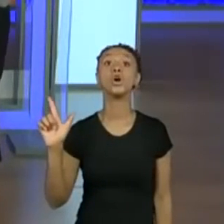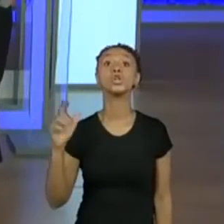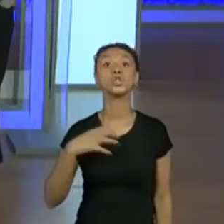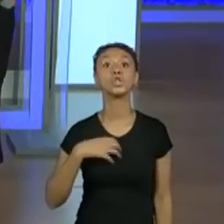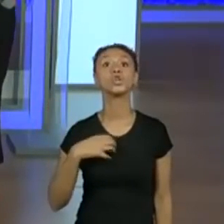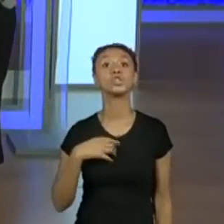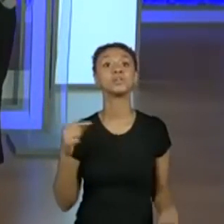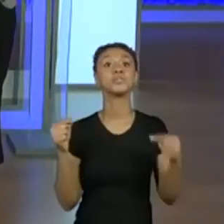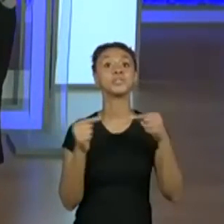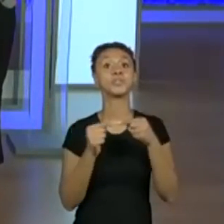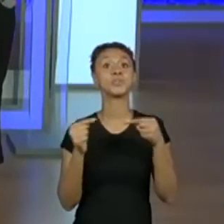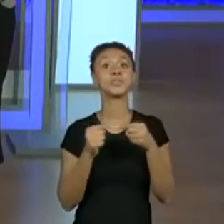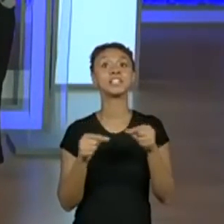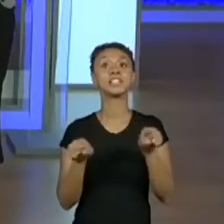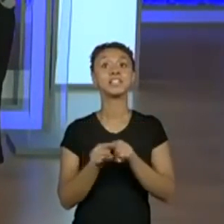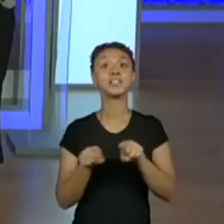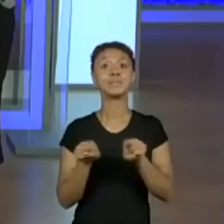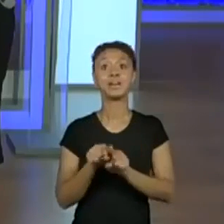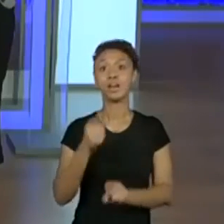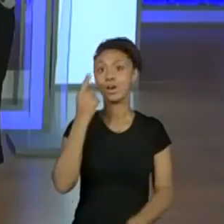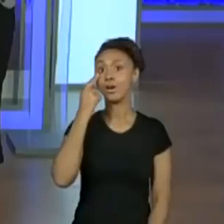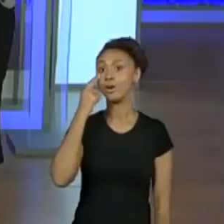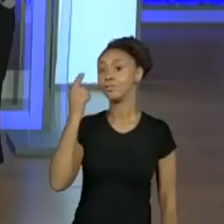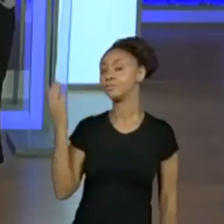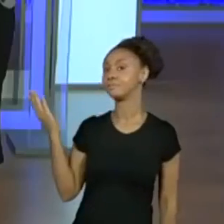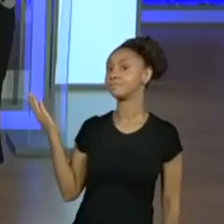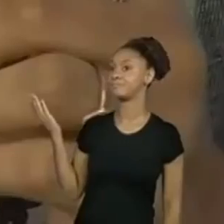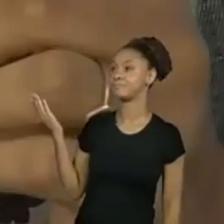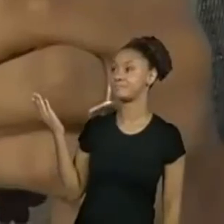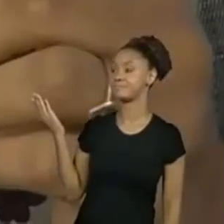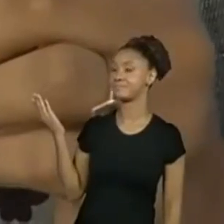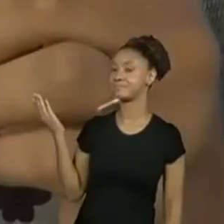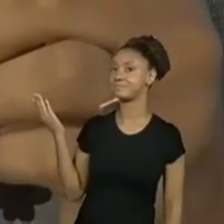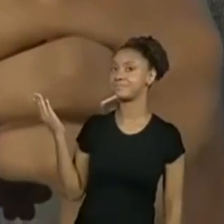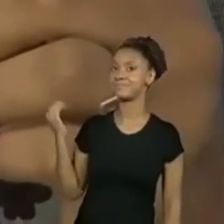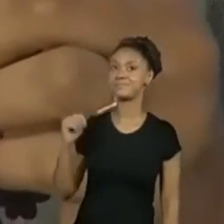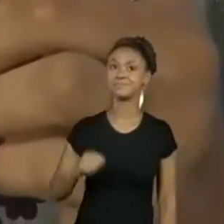Essa daqui, ó. Então, essa daqui.